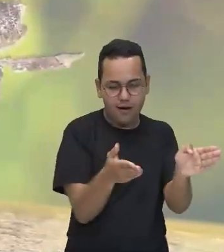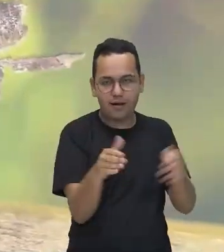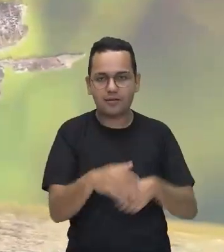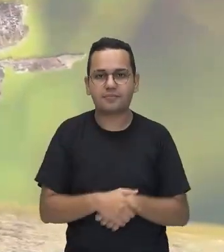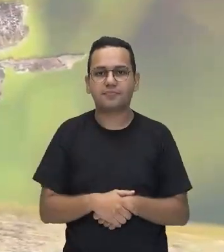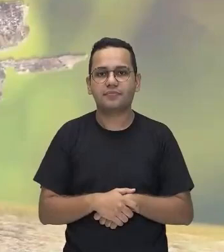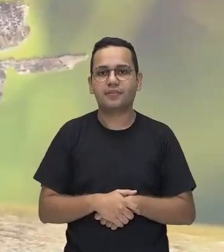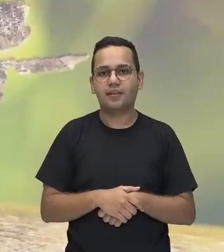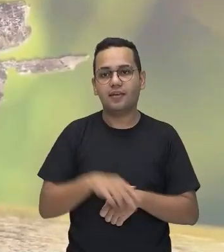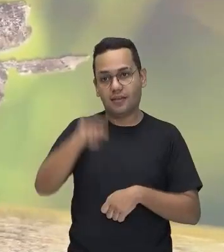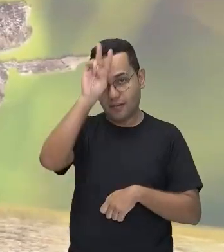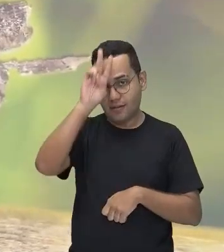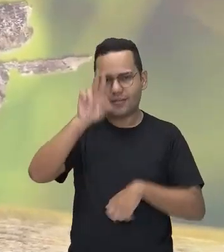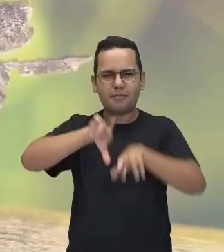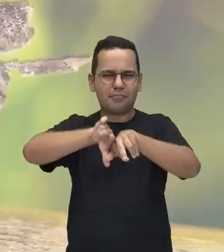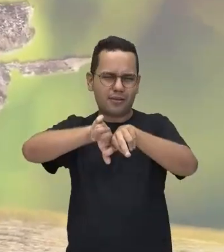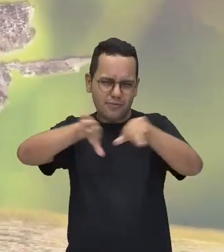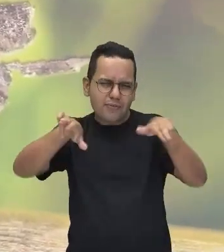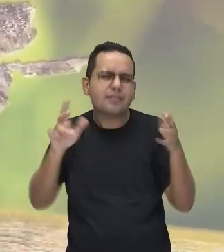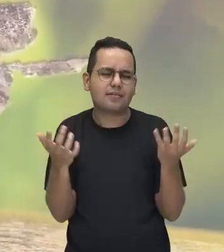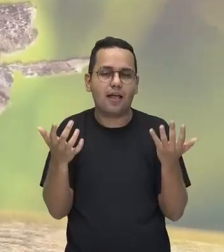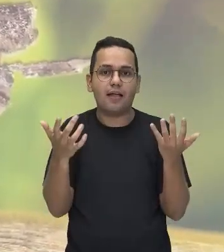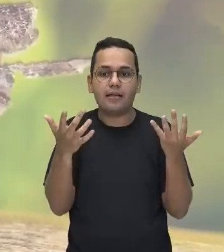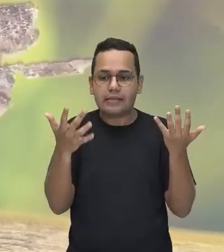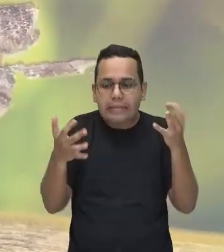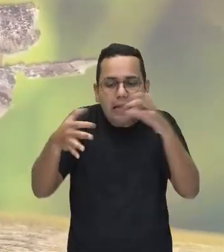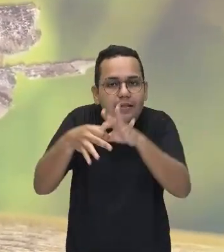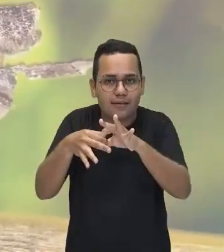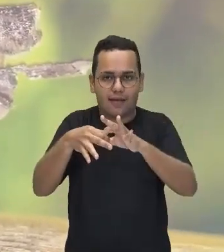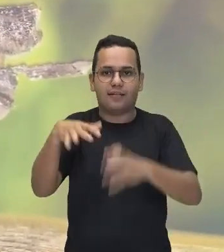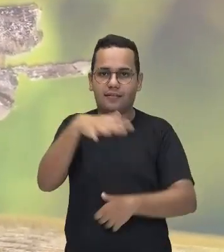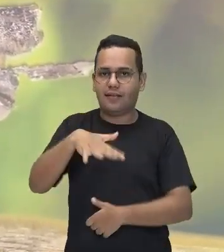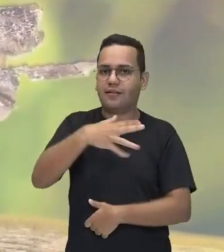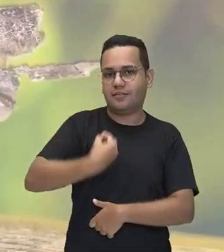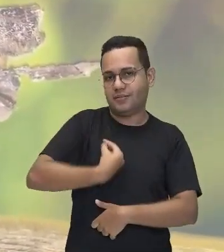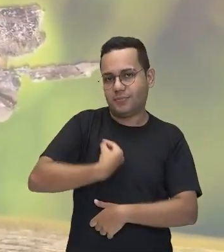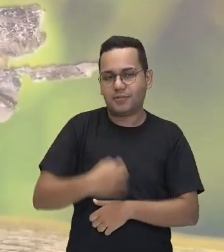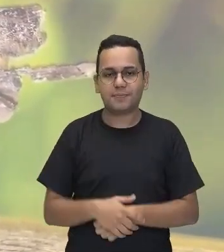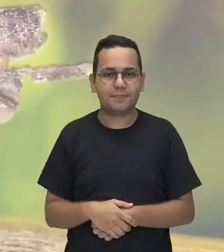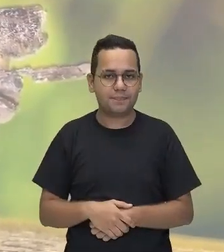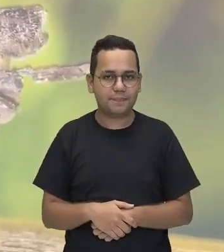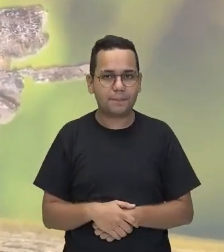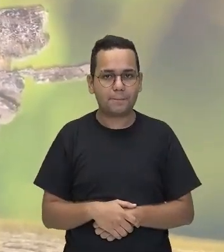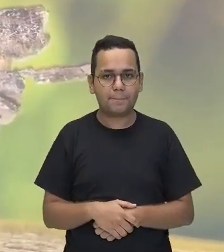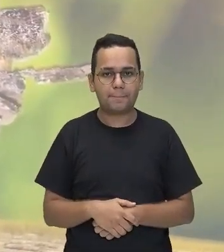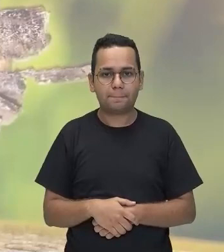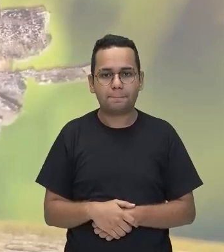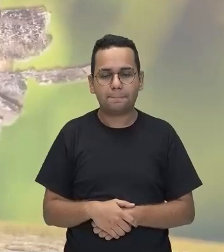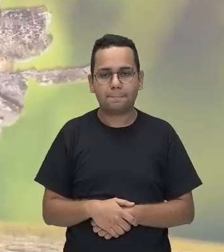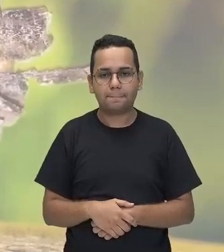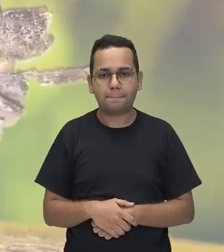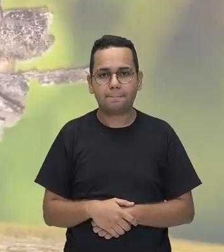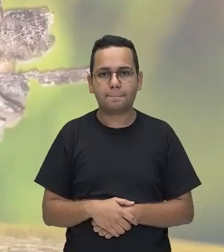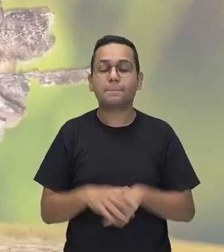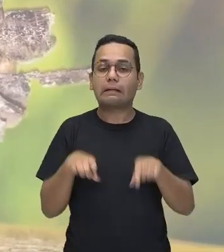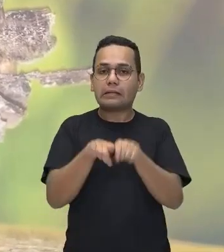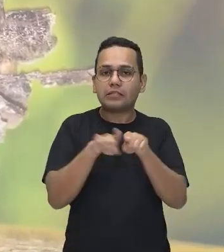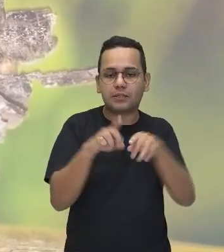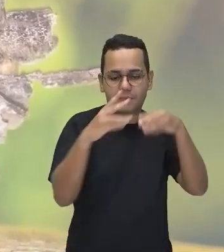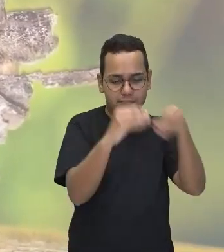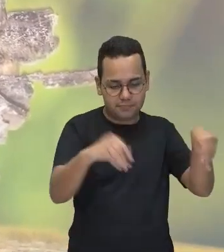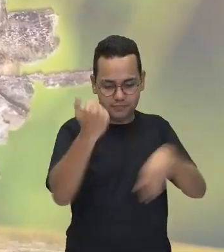sua infinita variedade, completam este mosaico de vida. Do topo da floresta ao solo úmido, a fauna